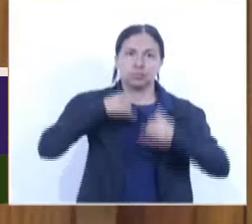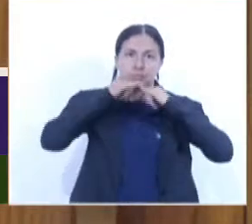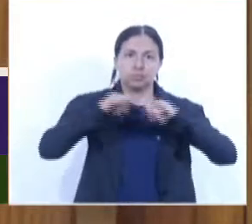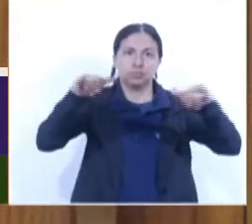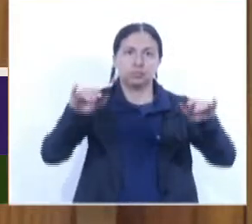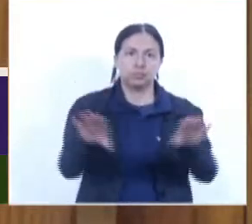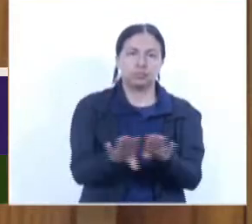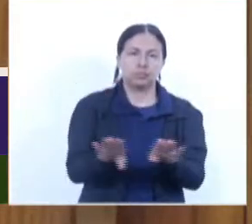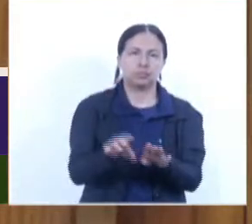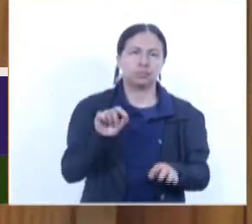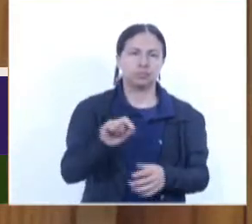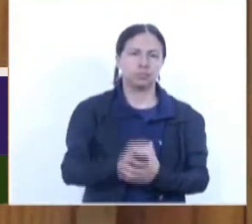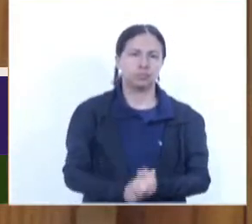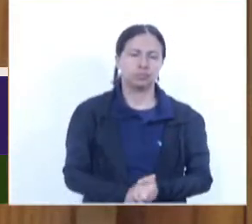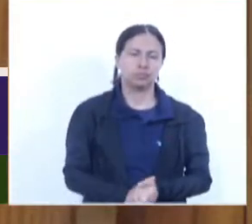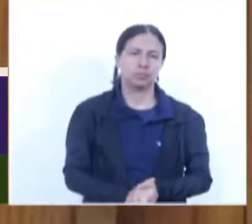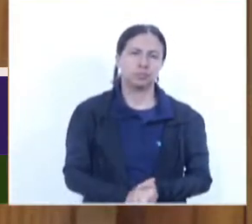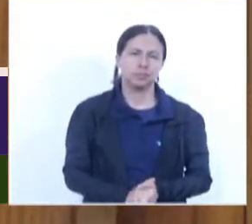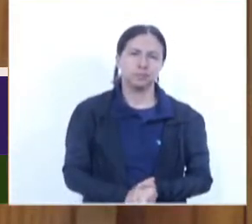requerimento